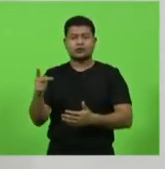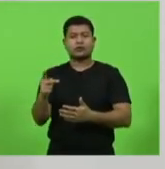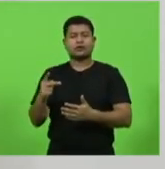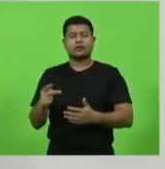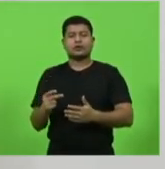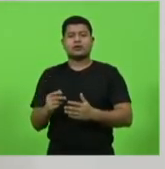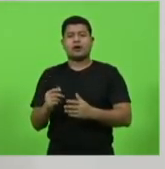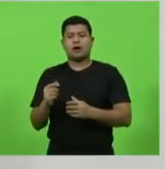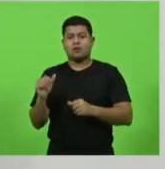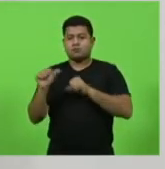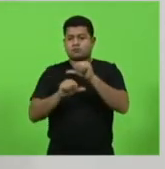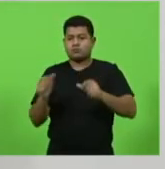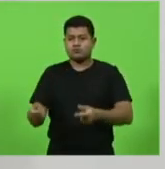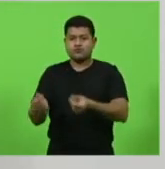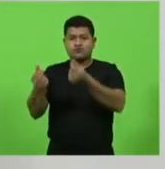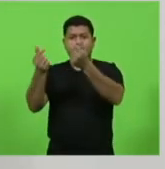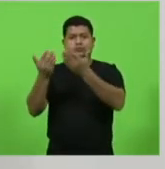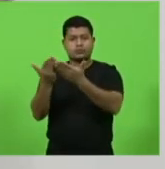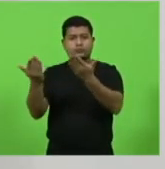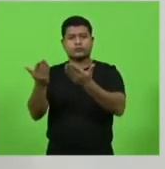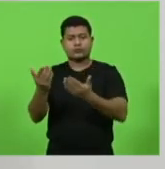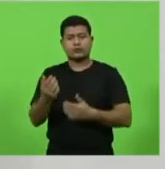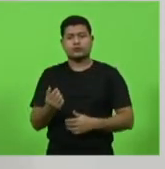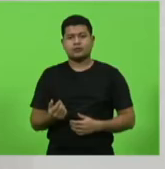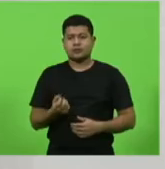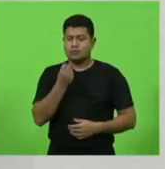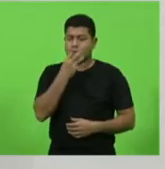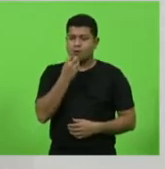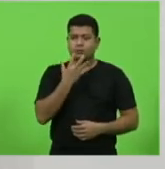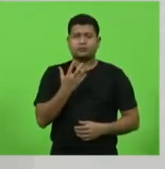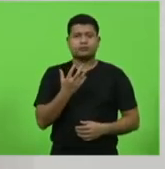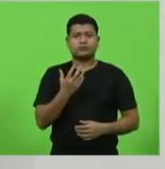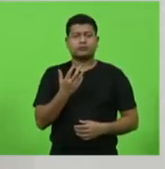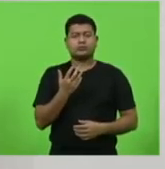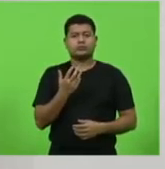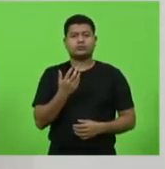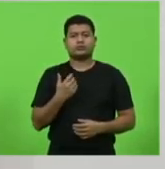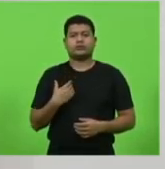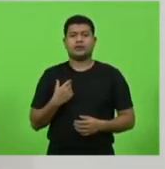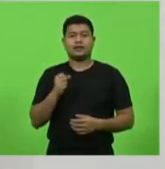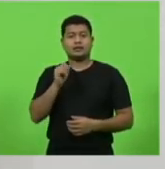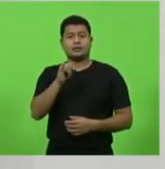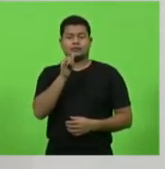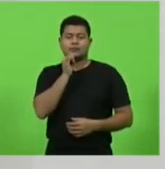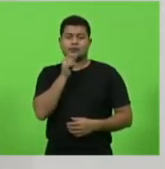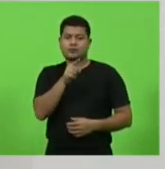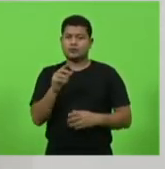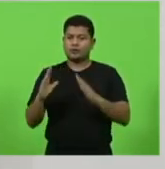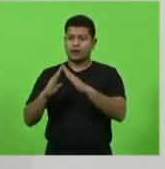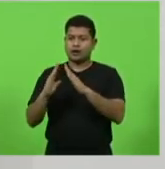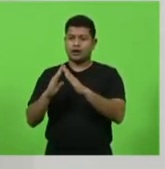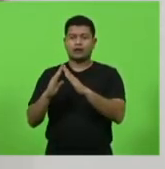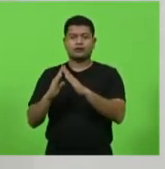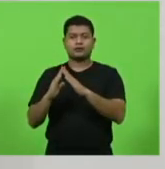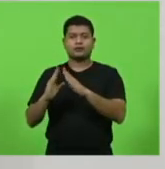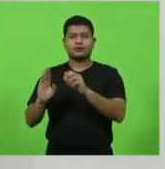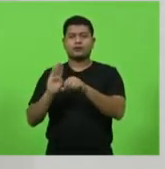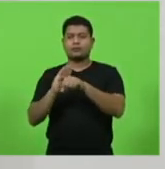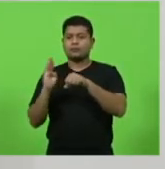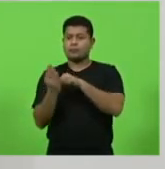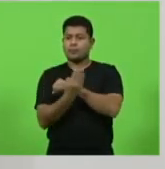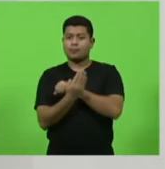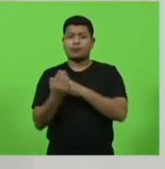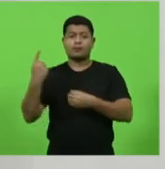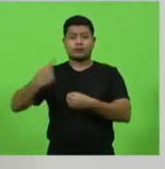um valor diferenciado. Então, se você tem um imóvel num bairro, numa